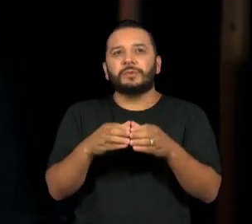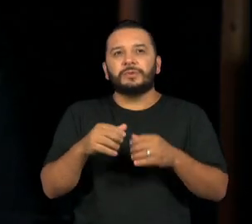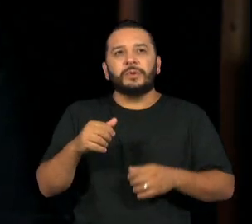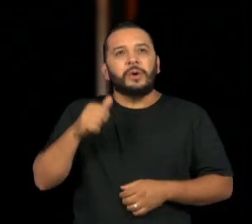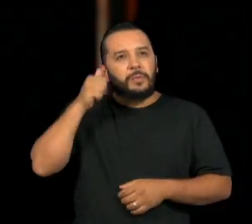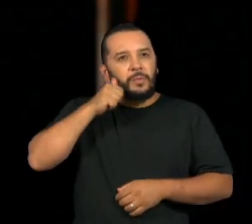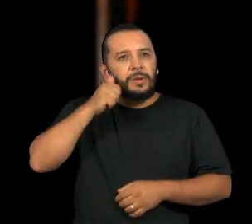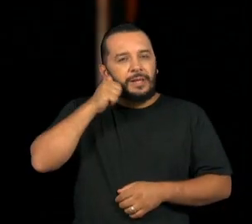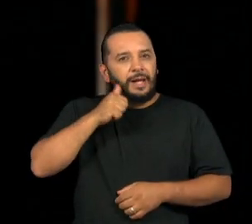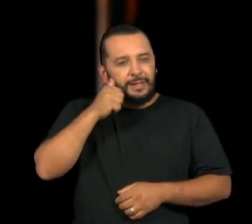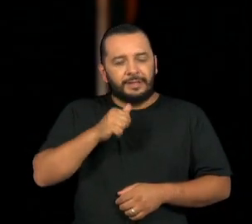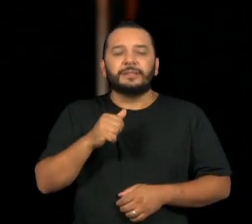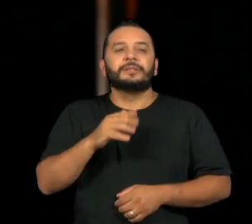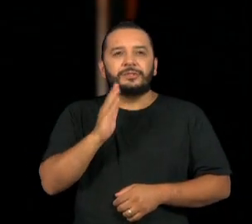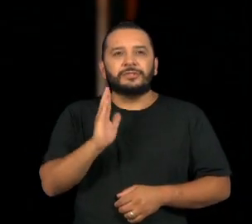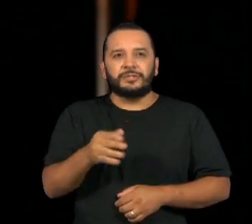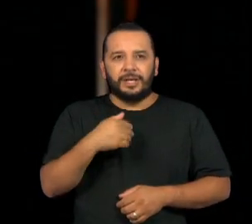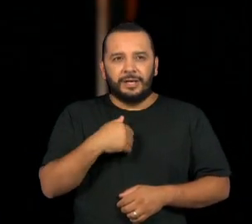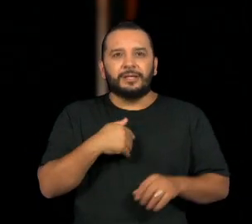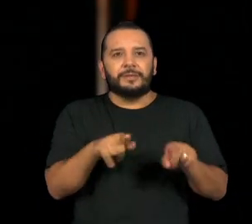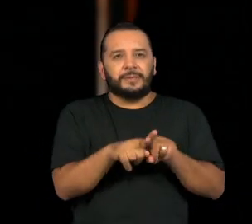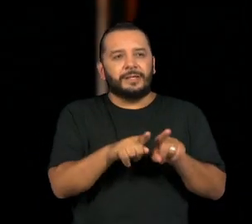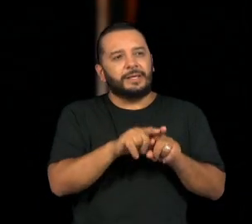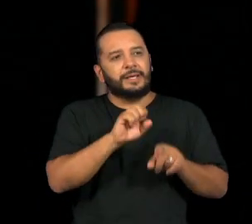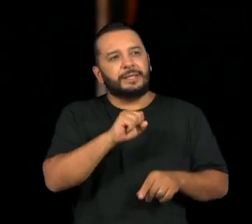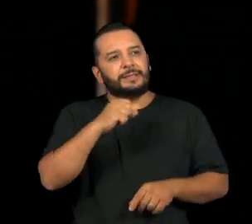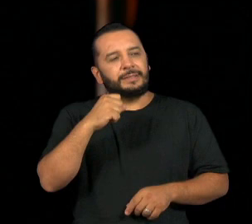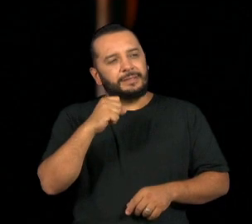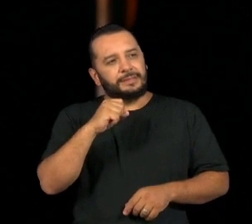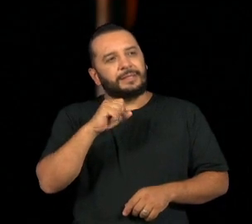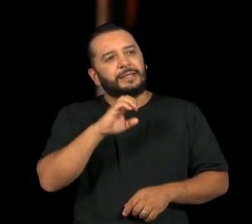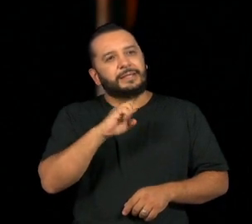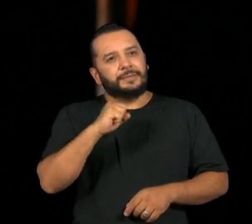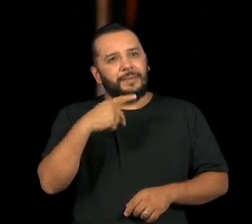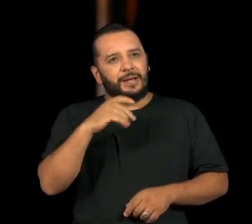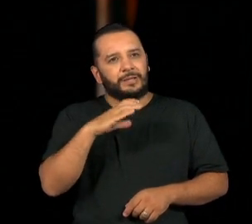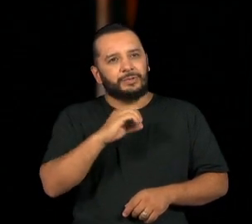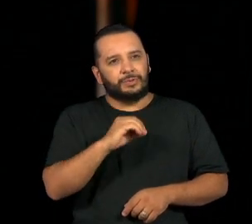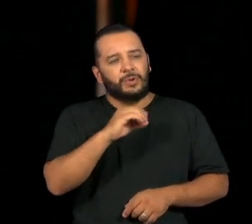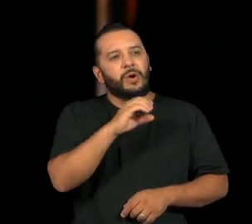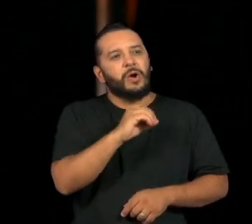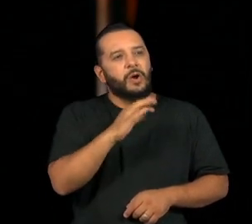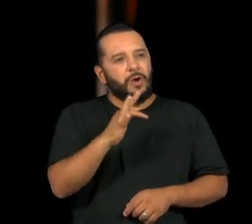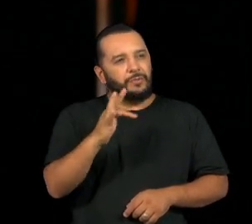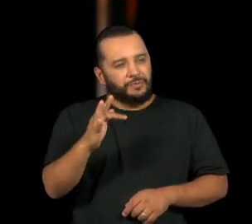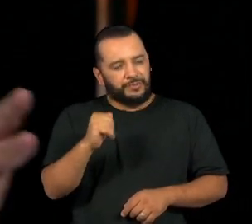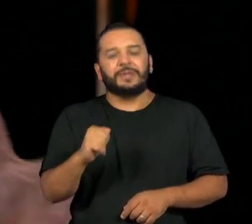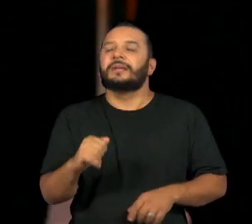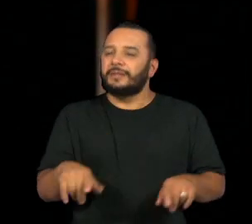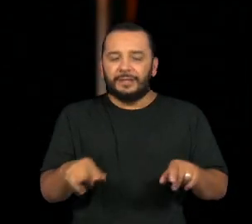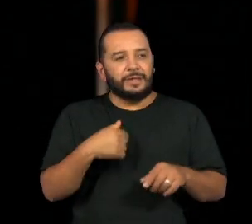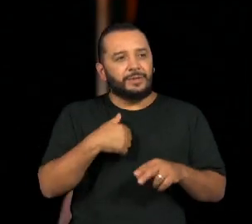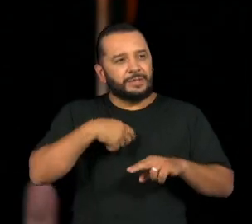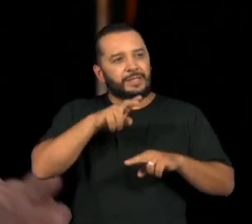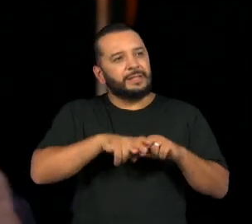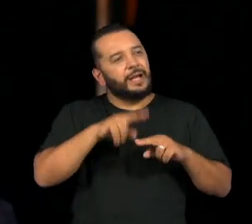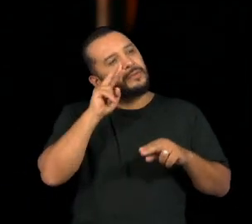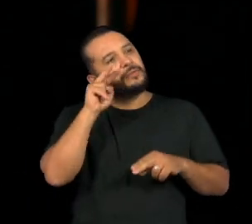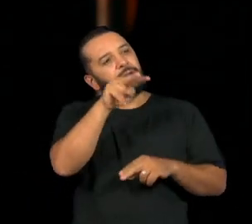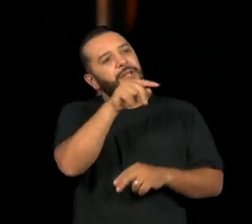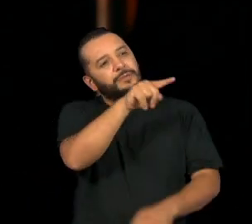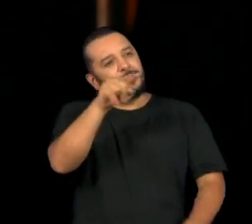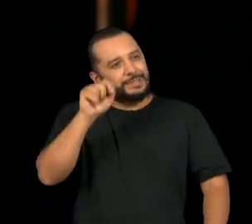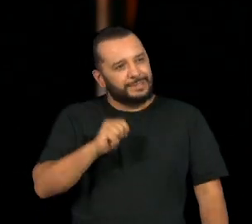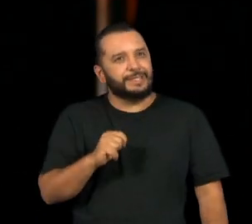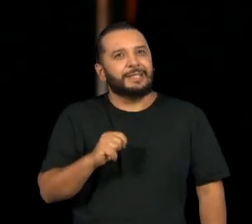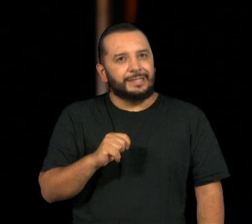no espaço off. Nossa. Eu estava, Cury. estava sentado no chão, Celso Cury, vendo vocês assim.